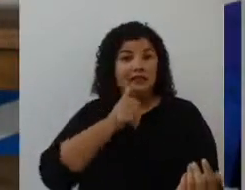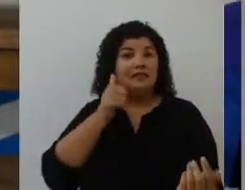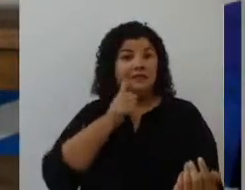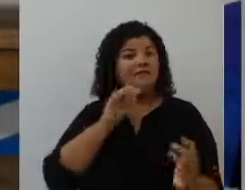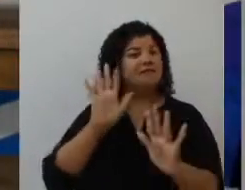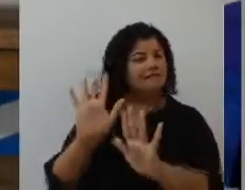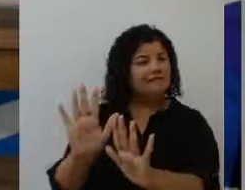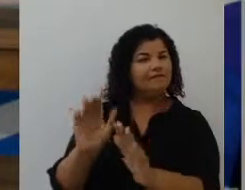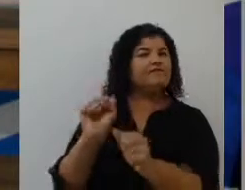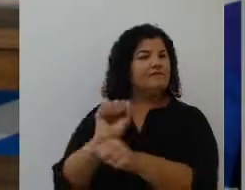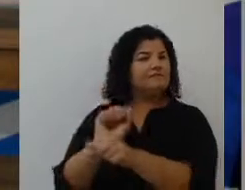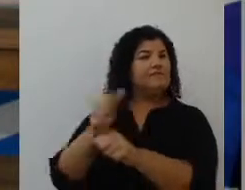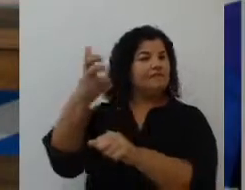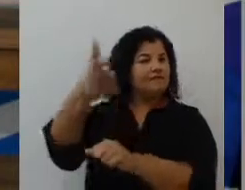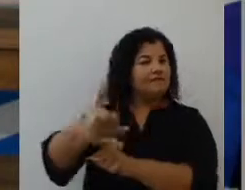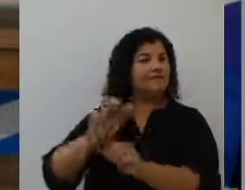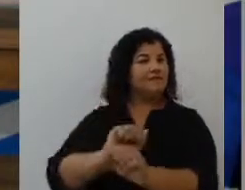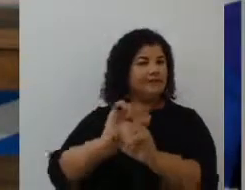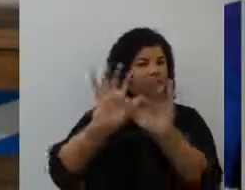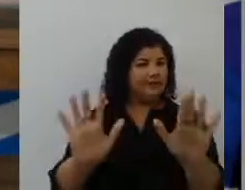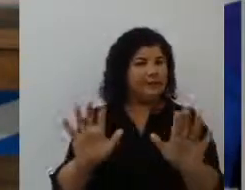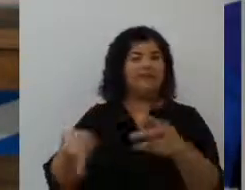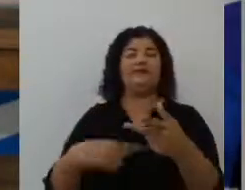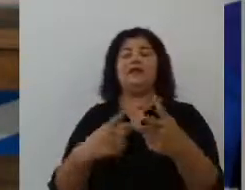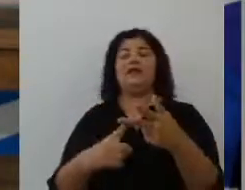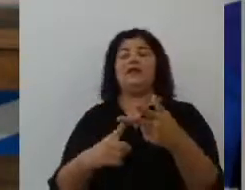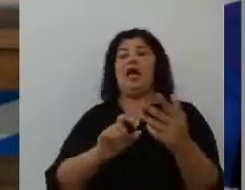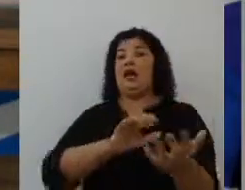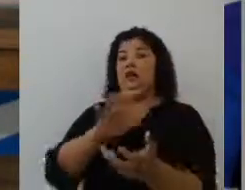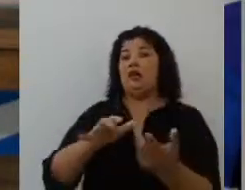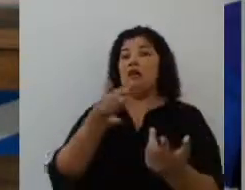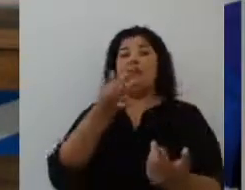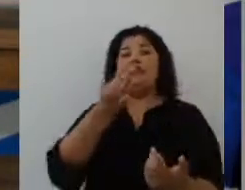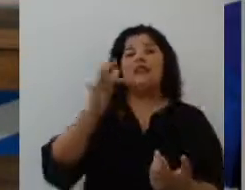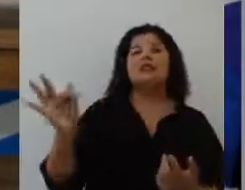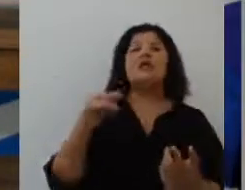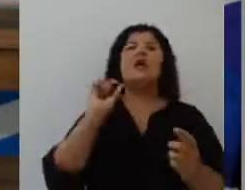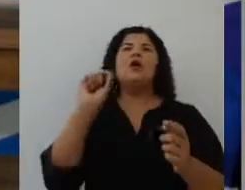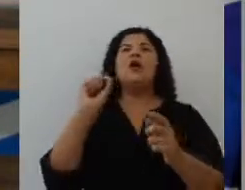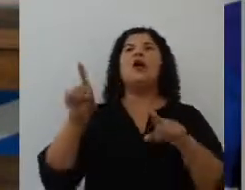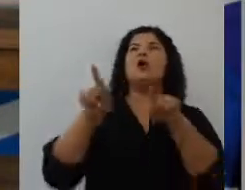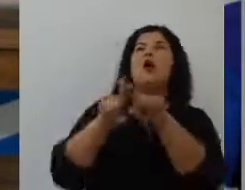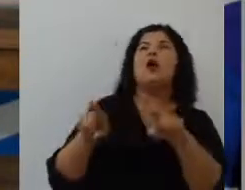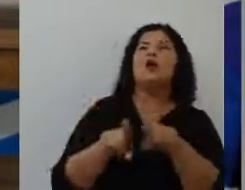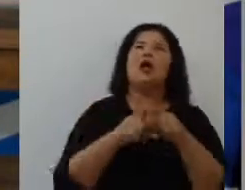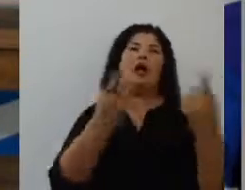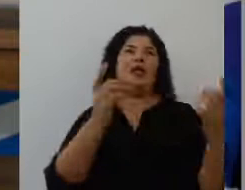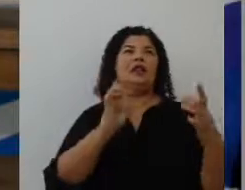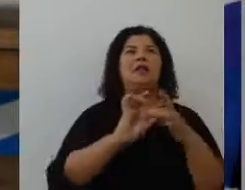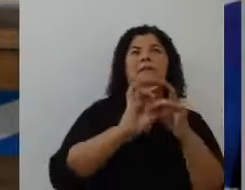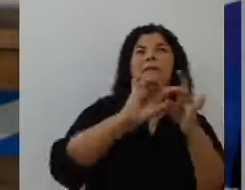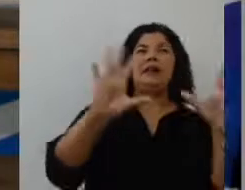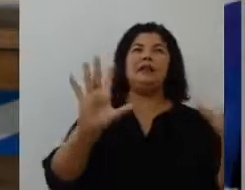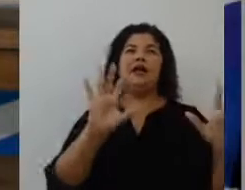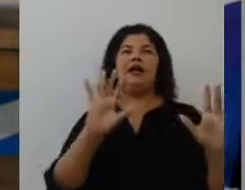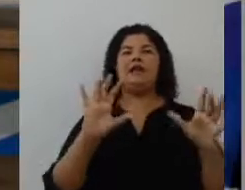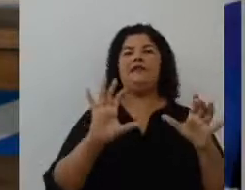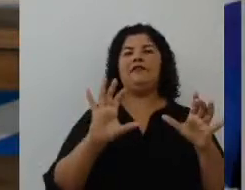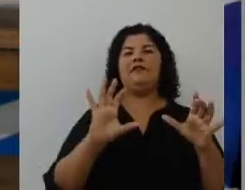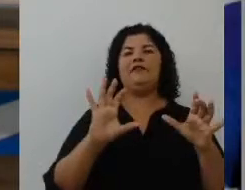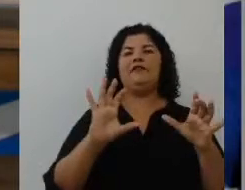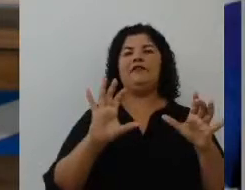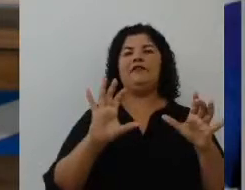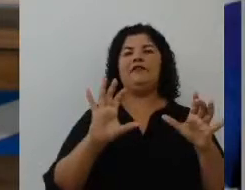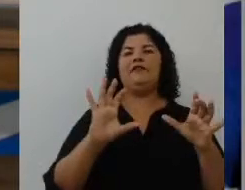isso já já. A Revolução Francesa, com os ideais de igualdade, liberdade e fraternidade, vão